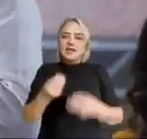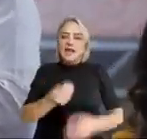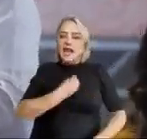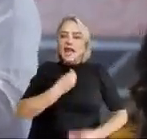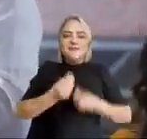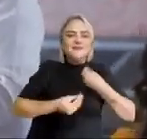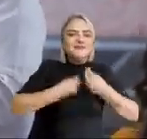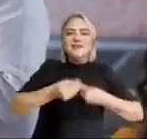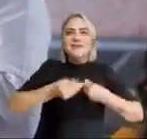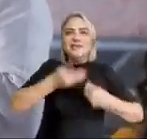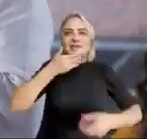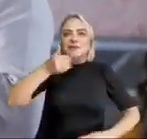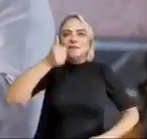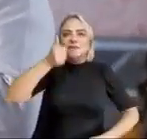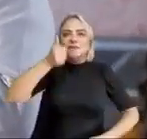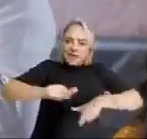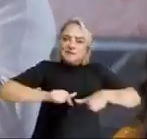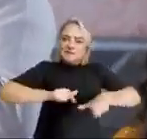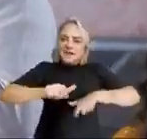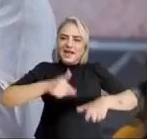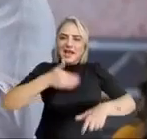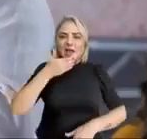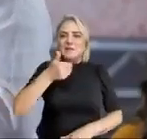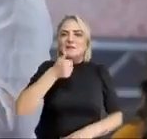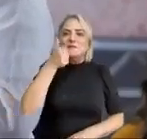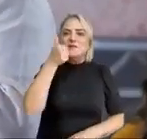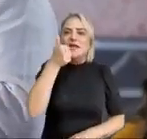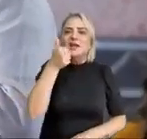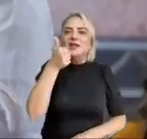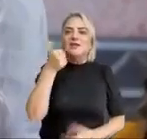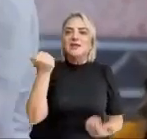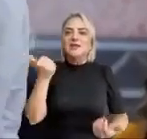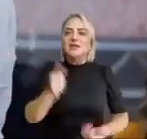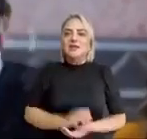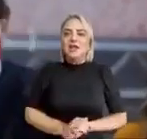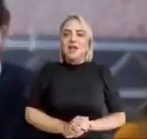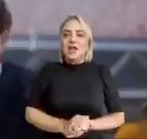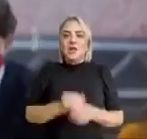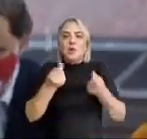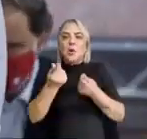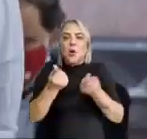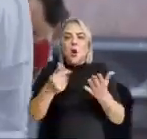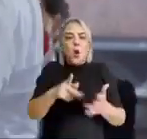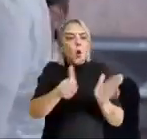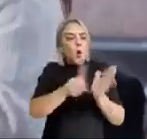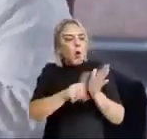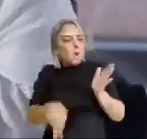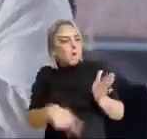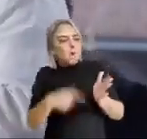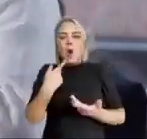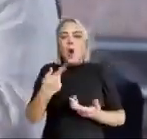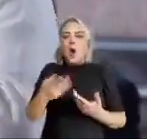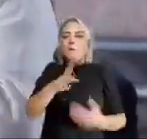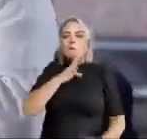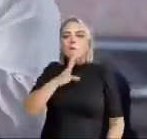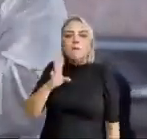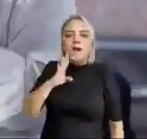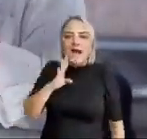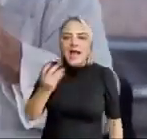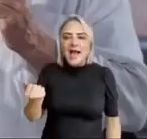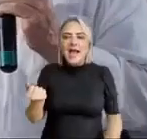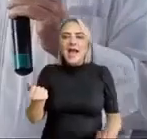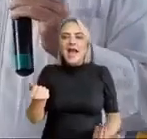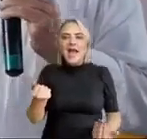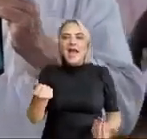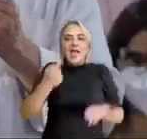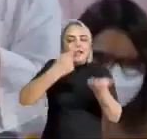quem trabalha, a vida vai melhorar para o dono de um pequeno comércio, para o dono de um boteco, para o dono de uma loja, para o cara que vende cachorro-quente